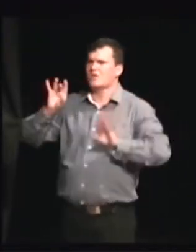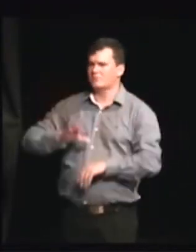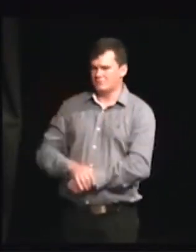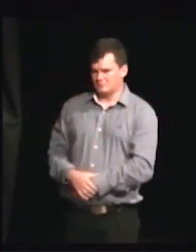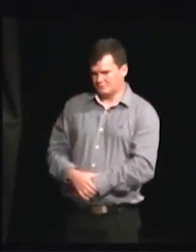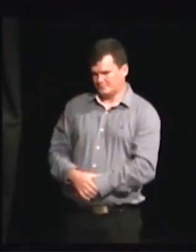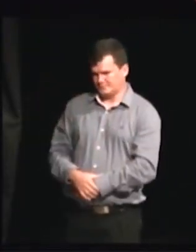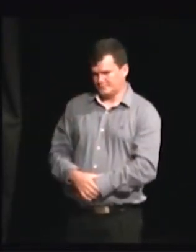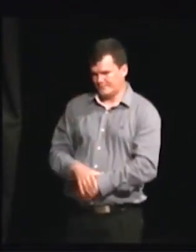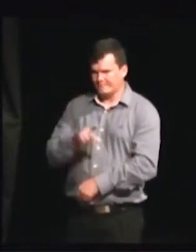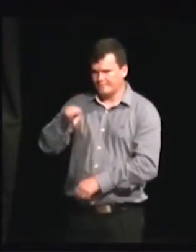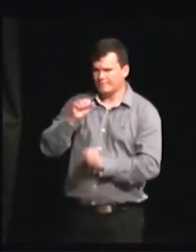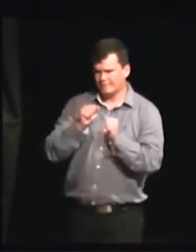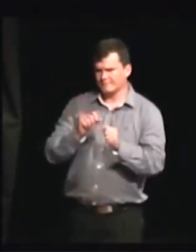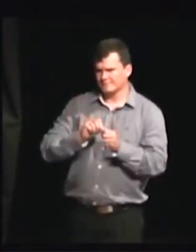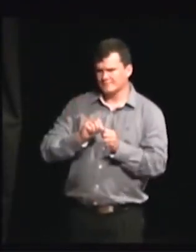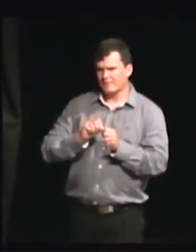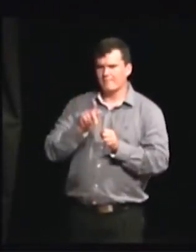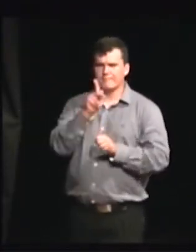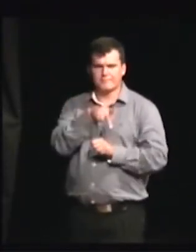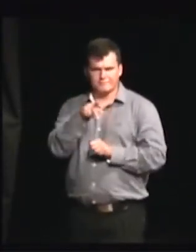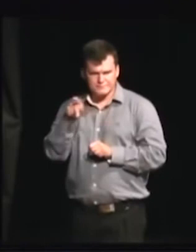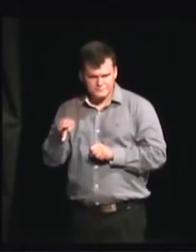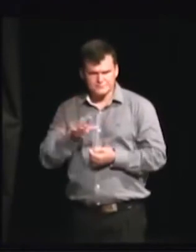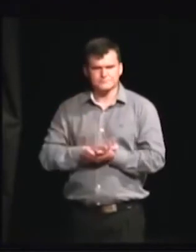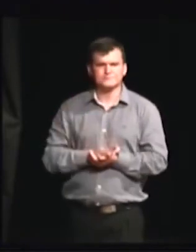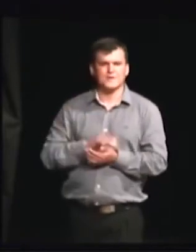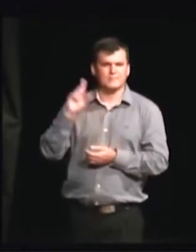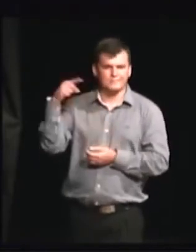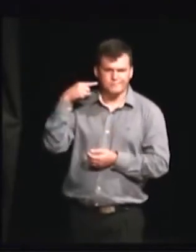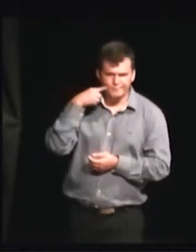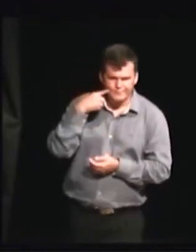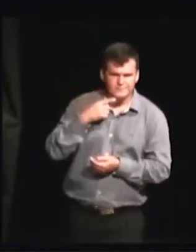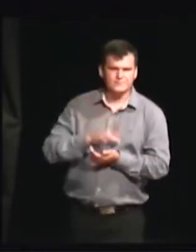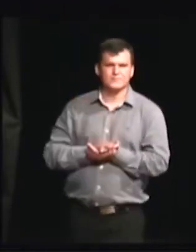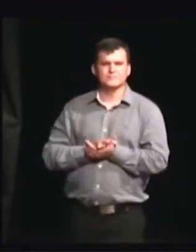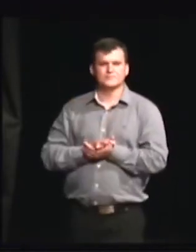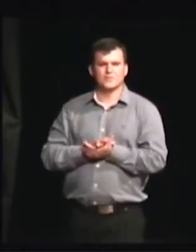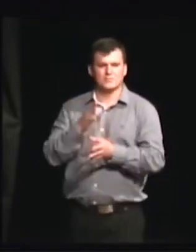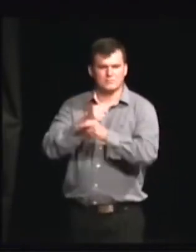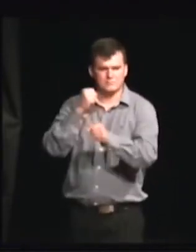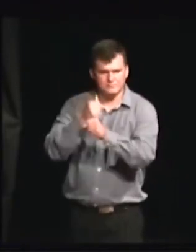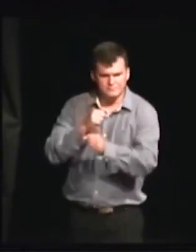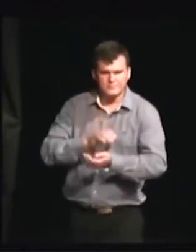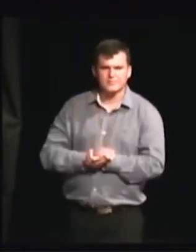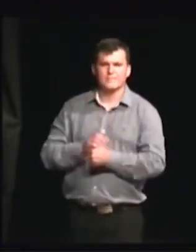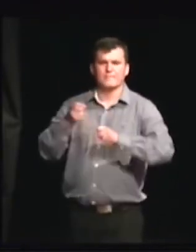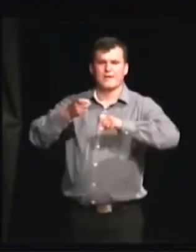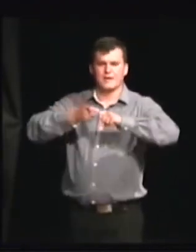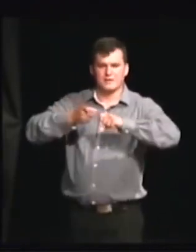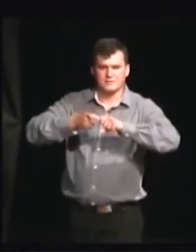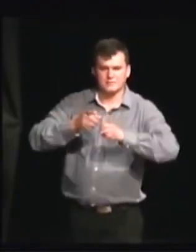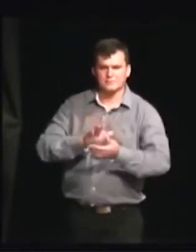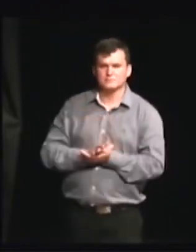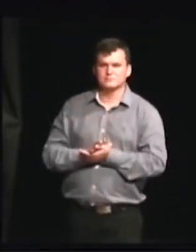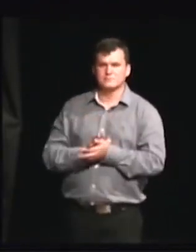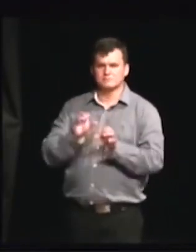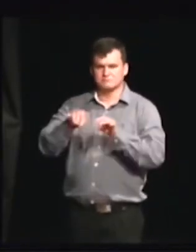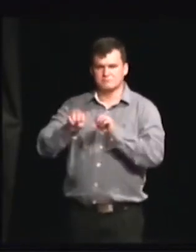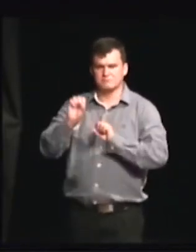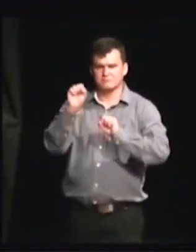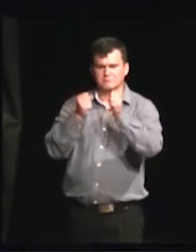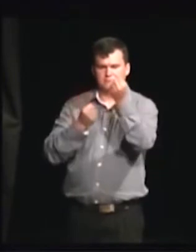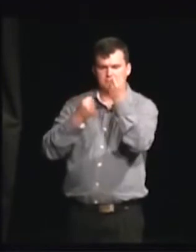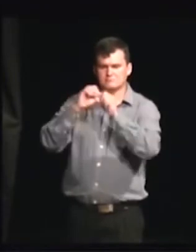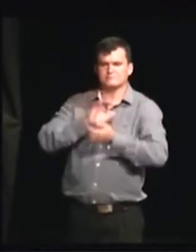isso. Você pode fazer isso como professor, como advogado, como contador, como médico, como educador